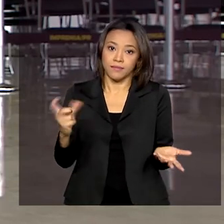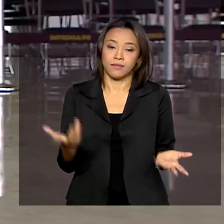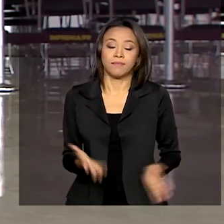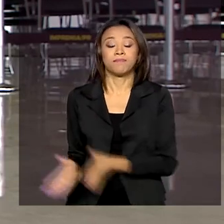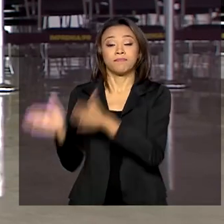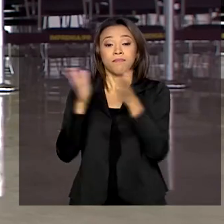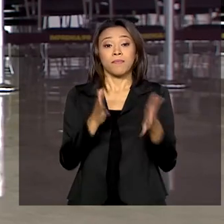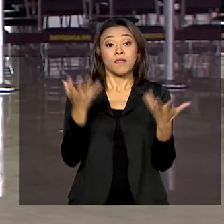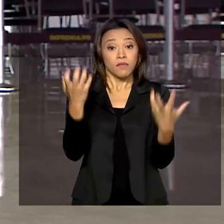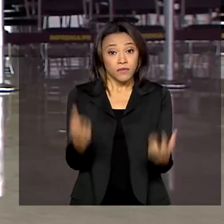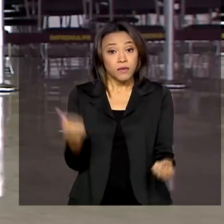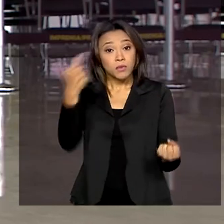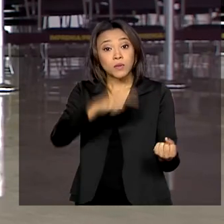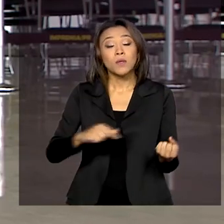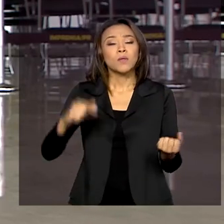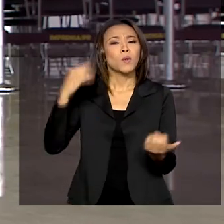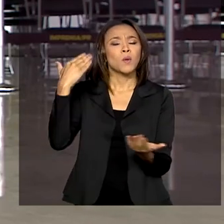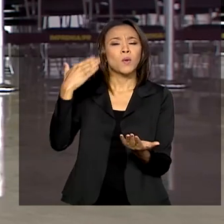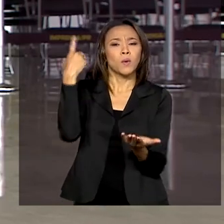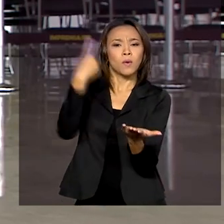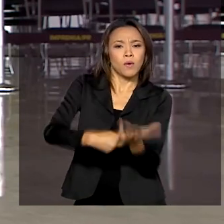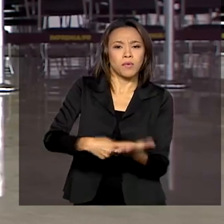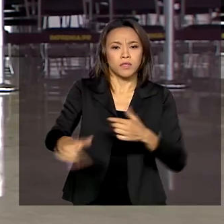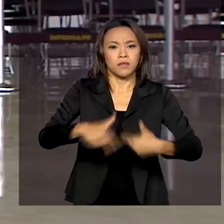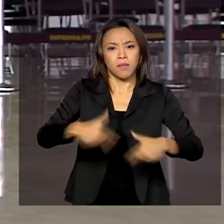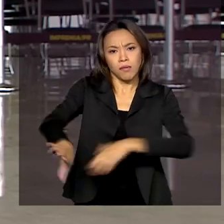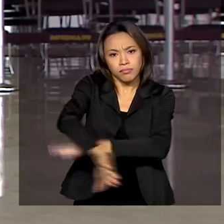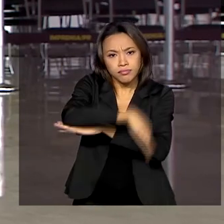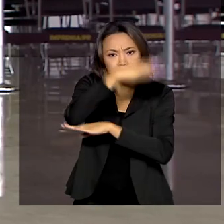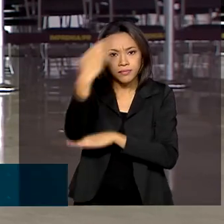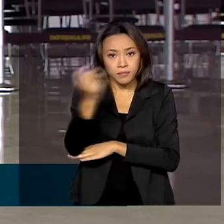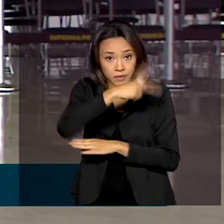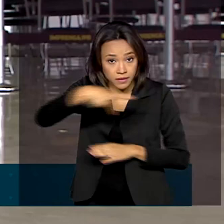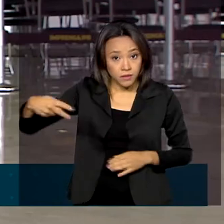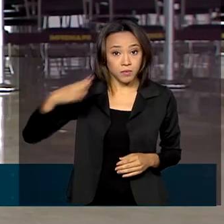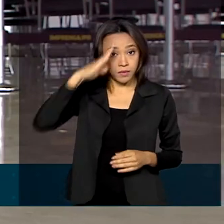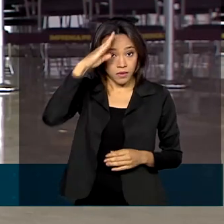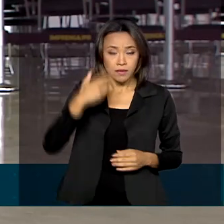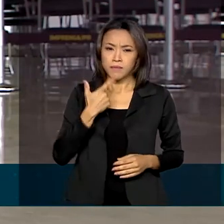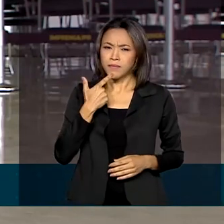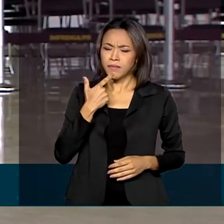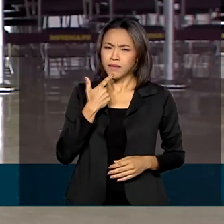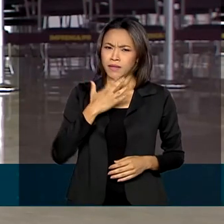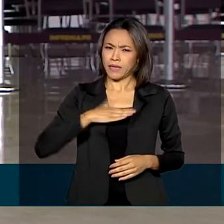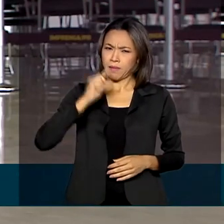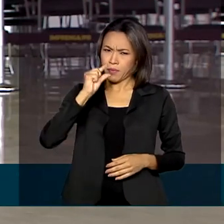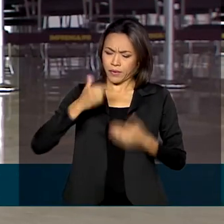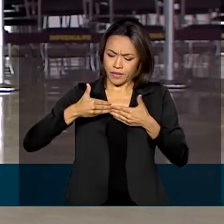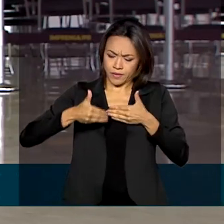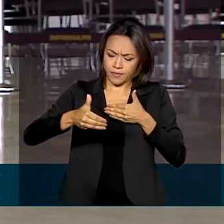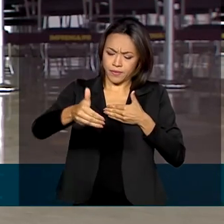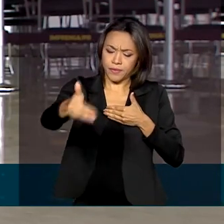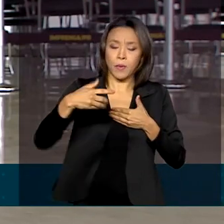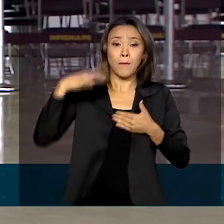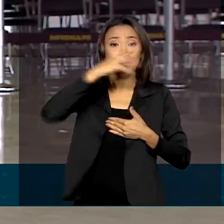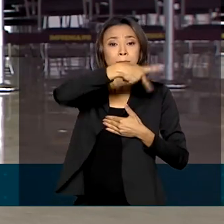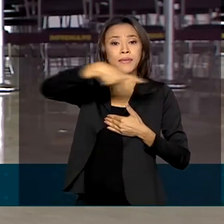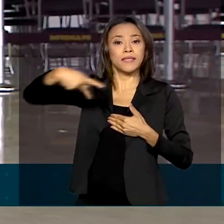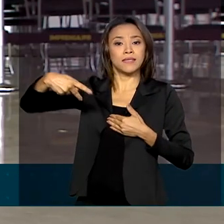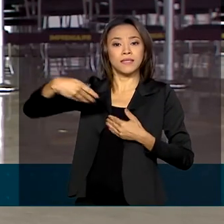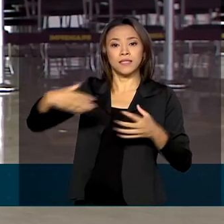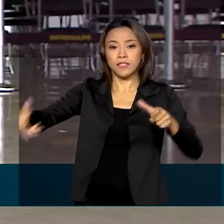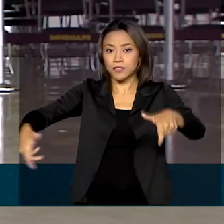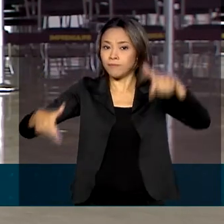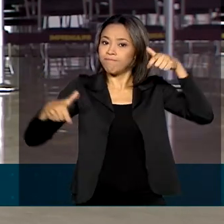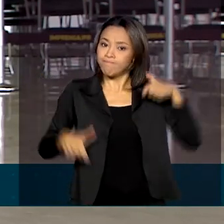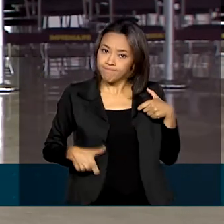Vamos agora para a agenda do presidente Jair Bolsonaro. Daqui a pouquinho ele participa da cerimônia de posse do presidente da Federação das Indústrias do Rio